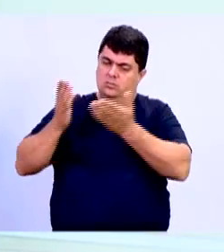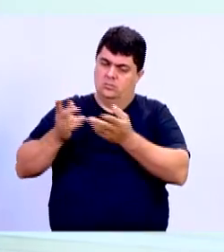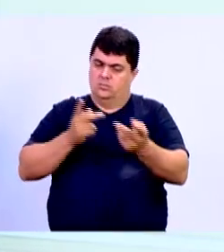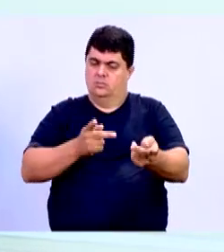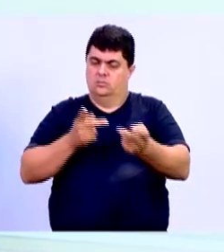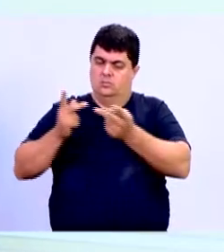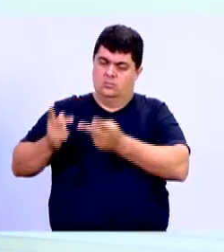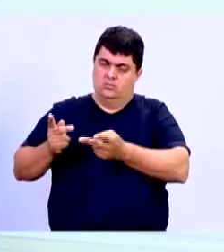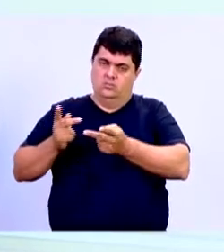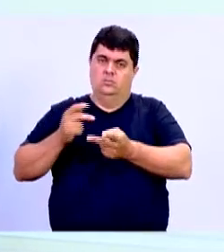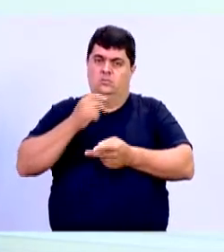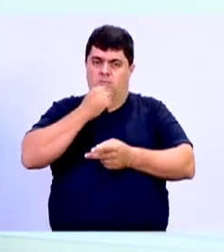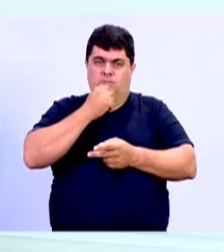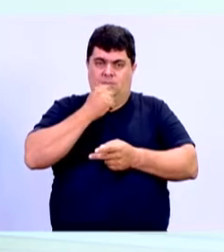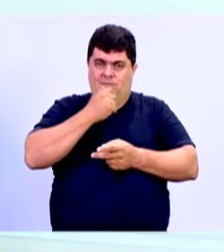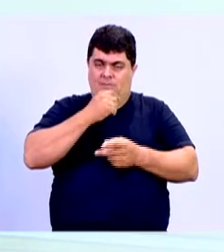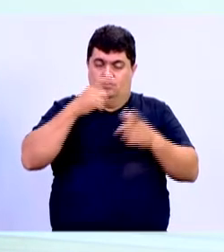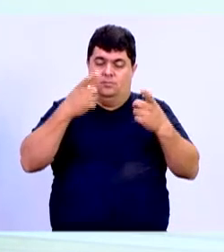no início lá